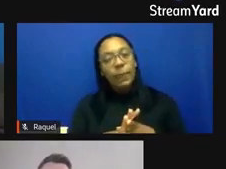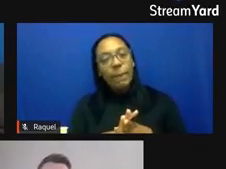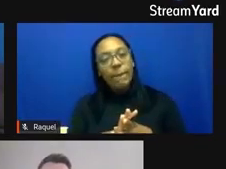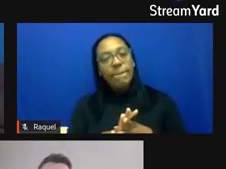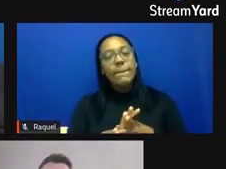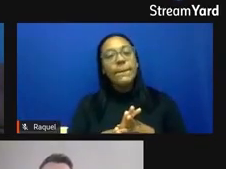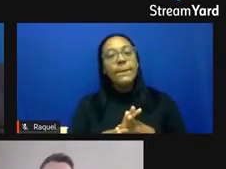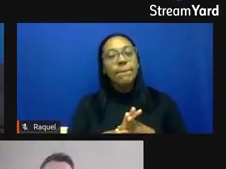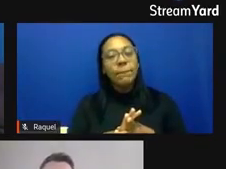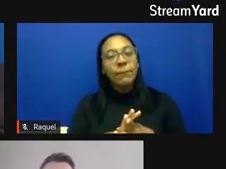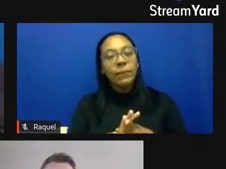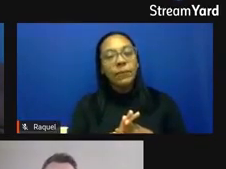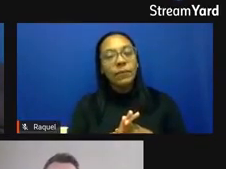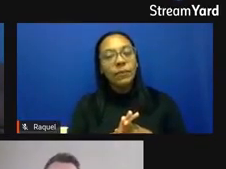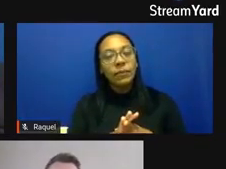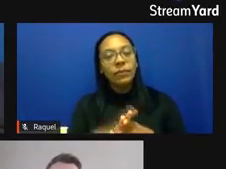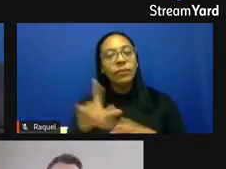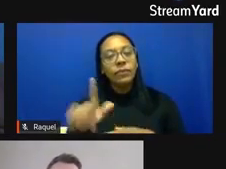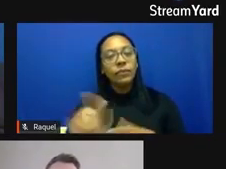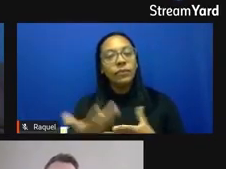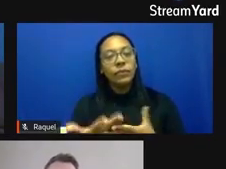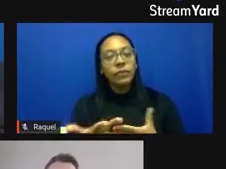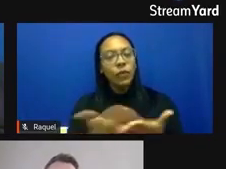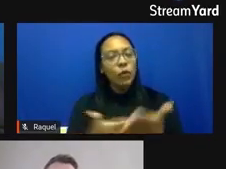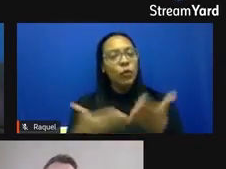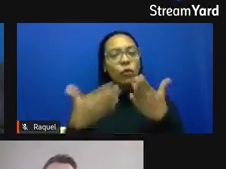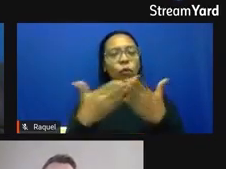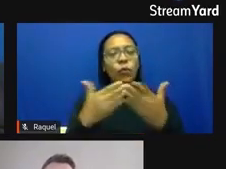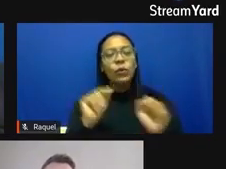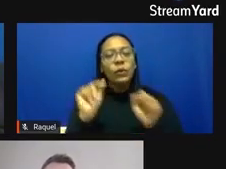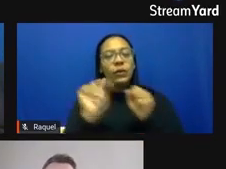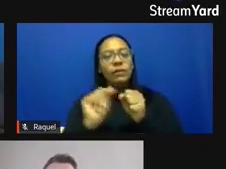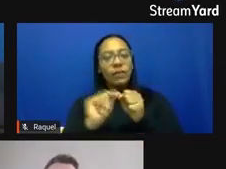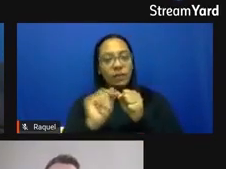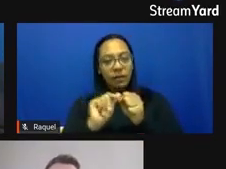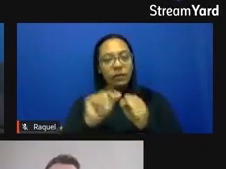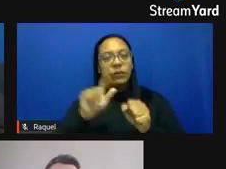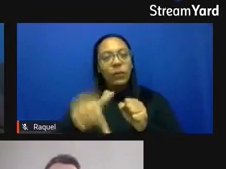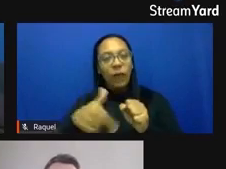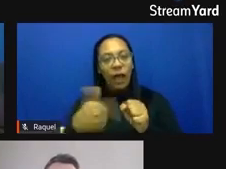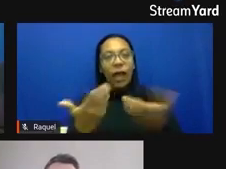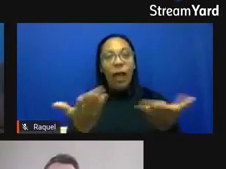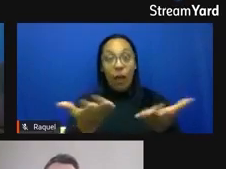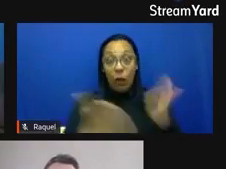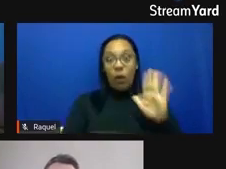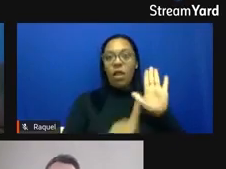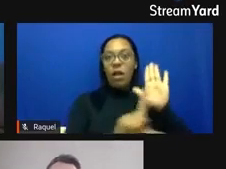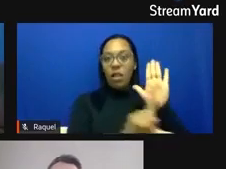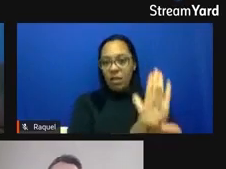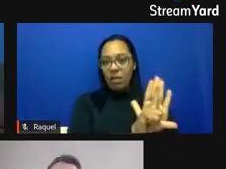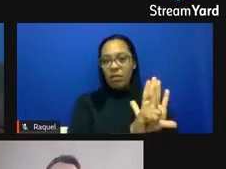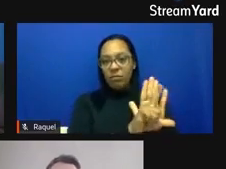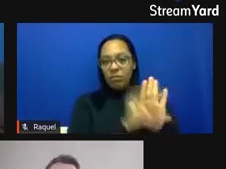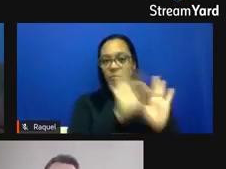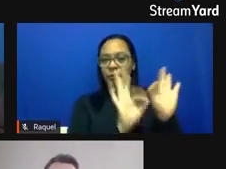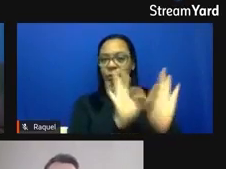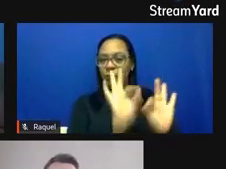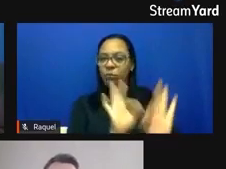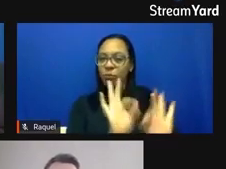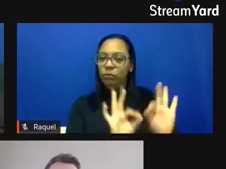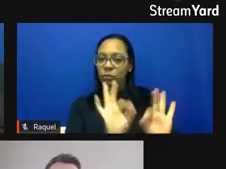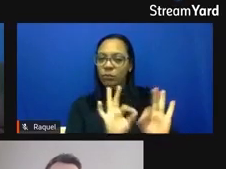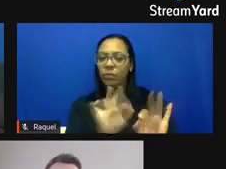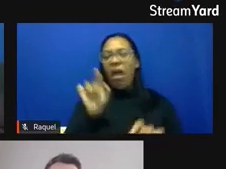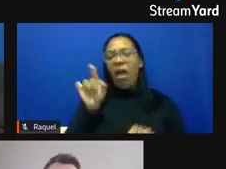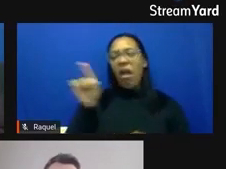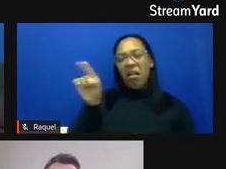falam, via vara da infância e juventude, tudo aquilo que nós fazemos hoje é regulamentado. No começo, as pessoas olhavam e falavam aquele